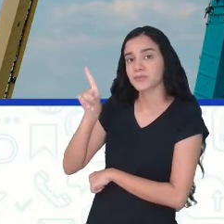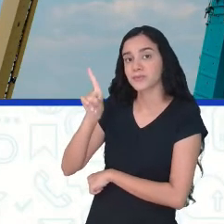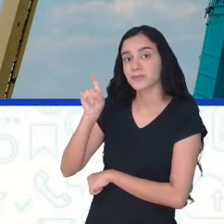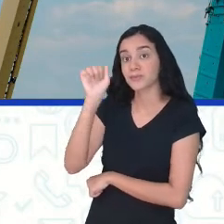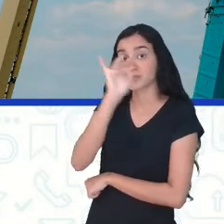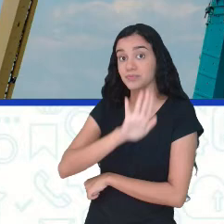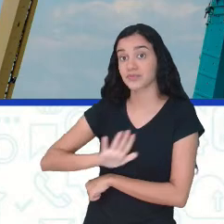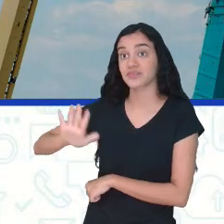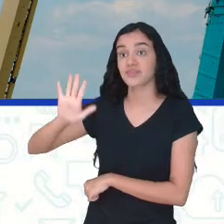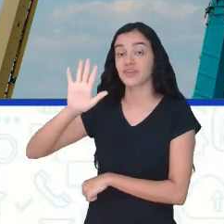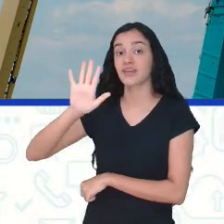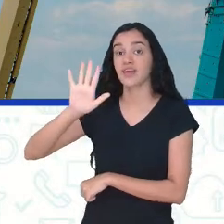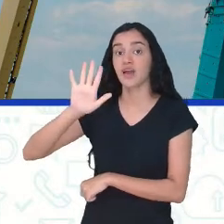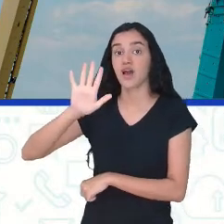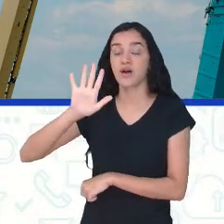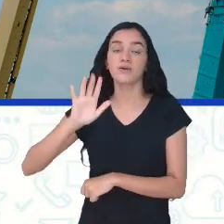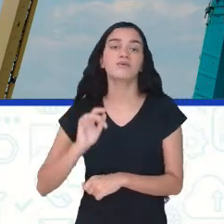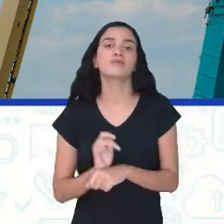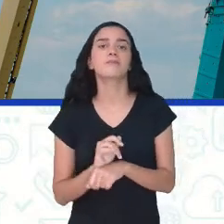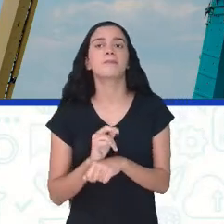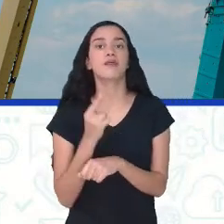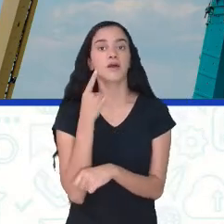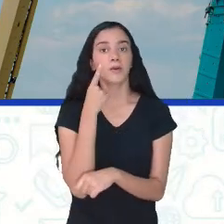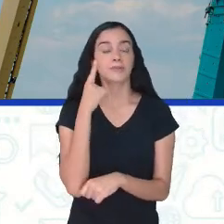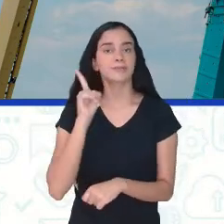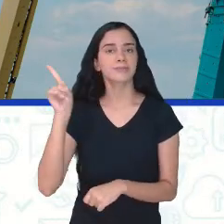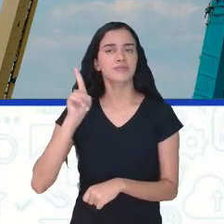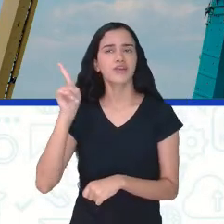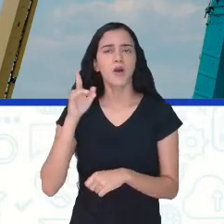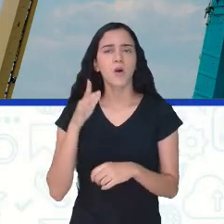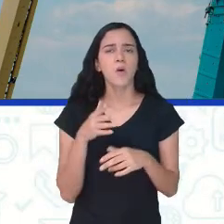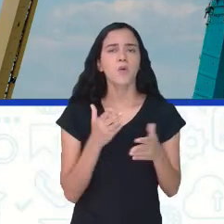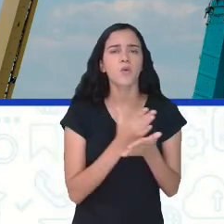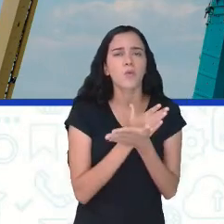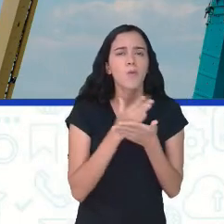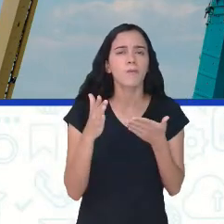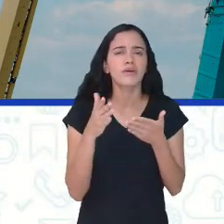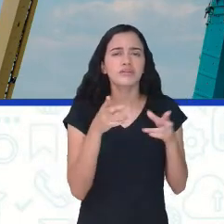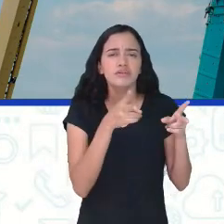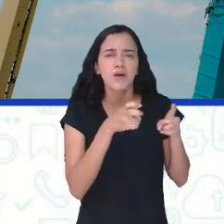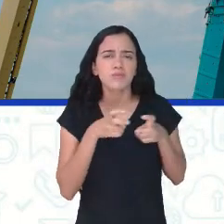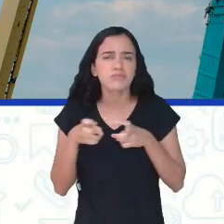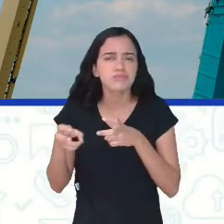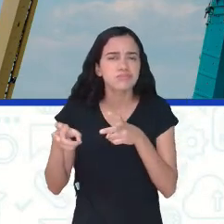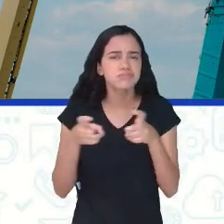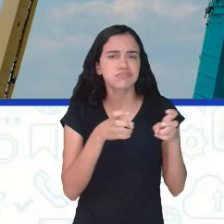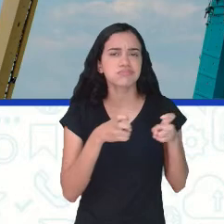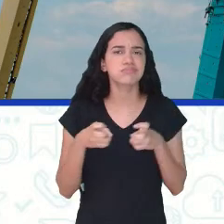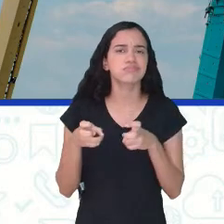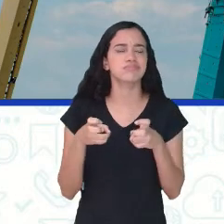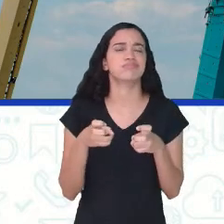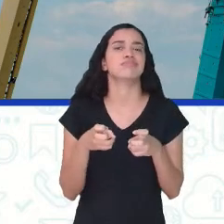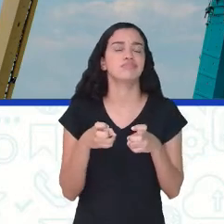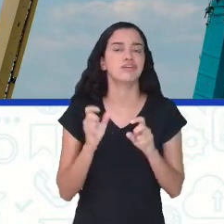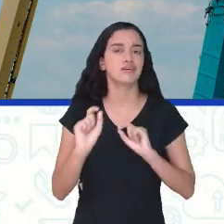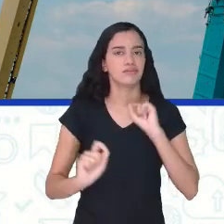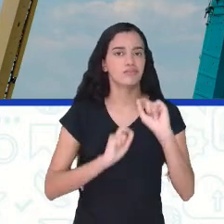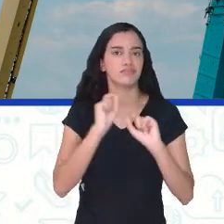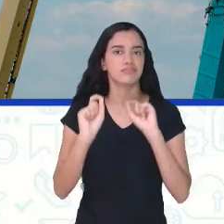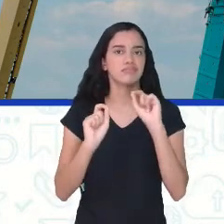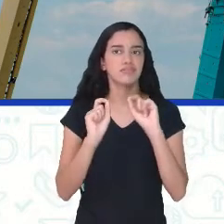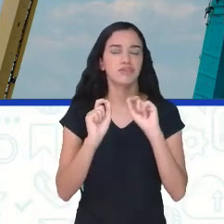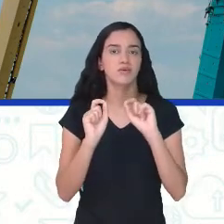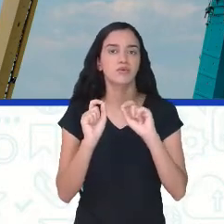de guindastes articulados. Então, a gente começa a observar esses guindastes e eu já começo aí a perceber